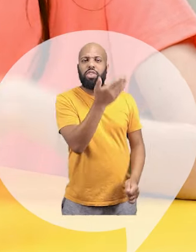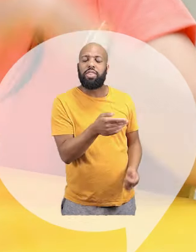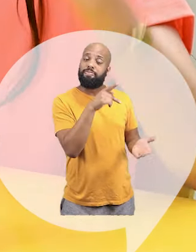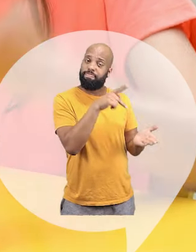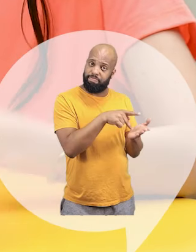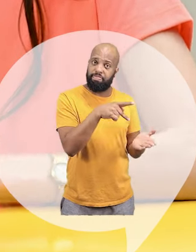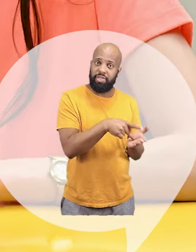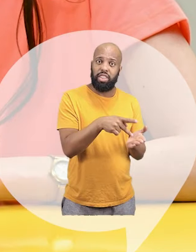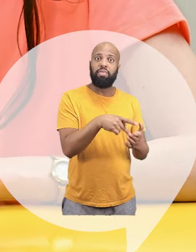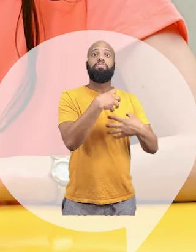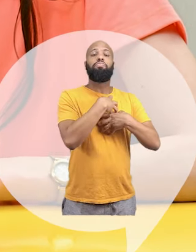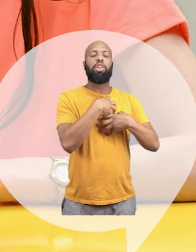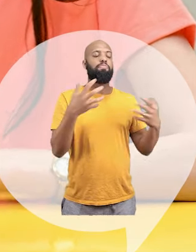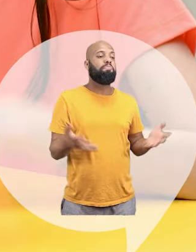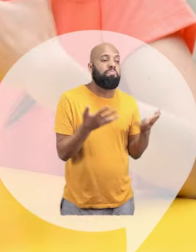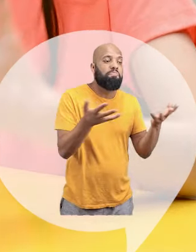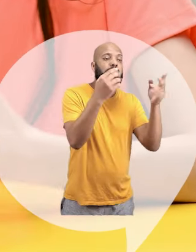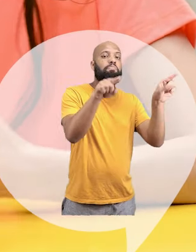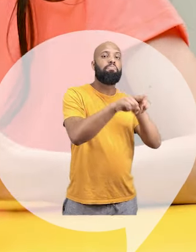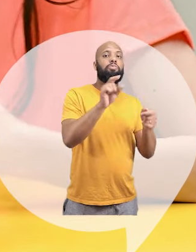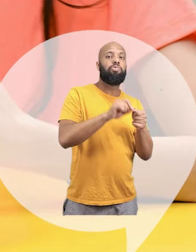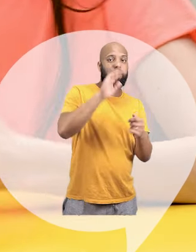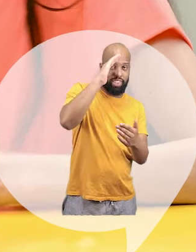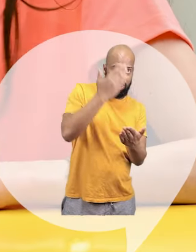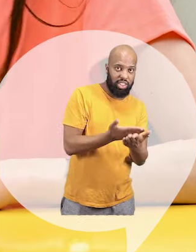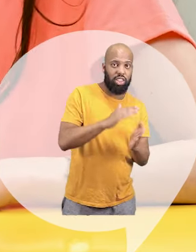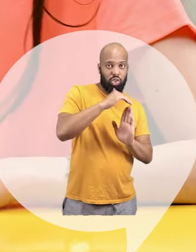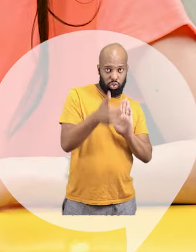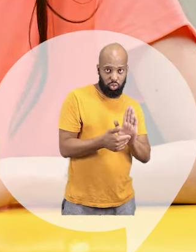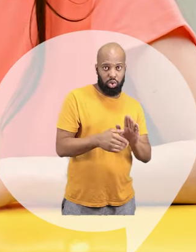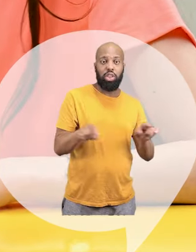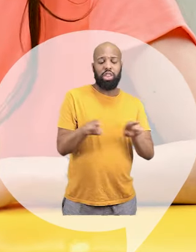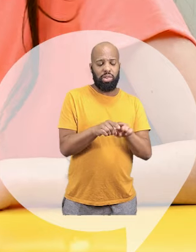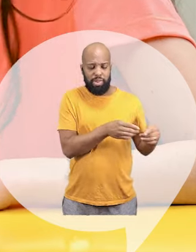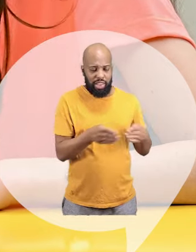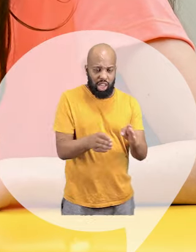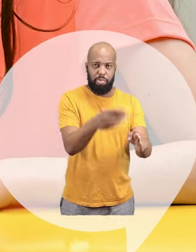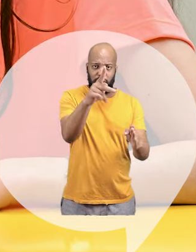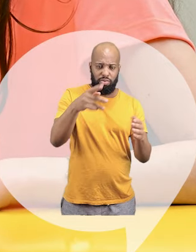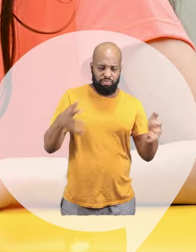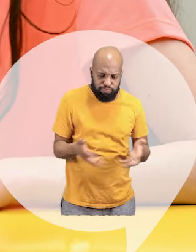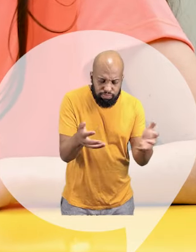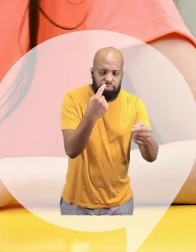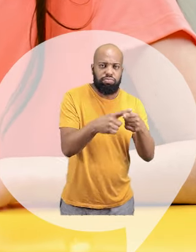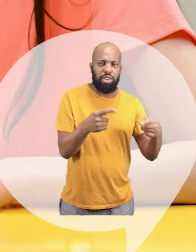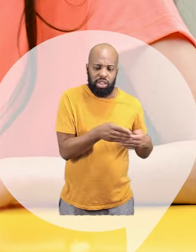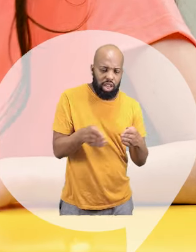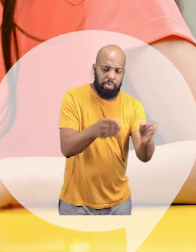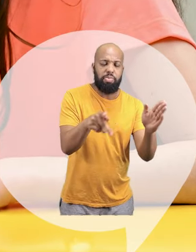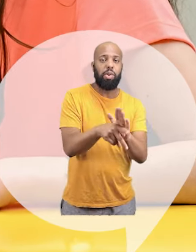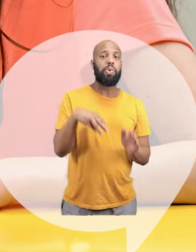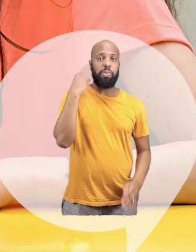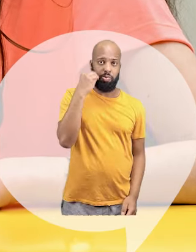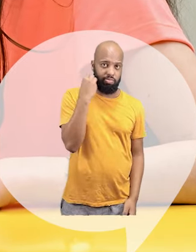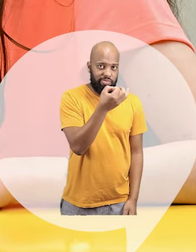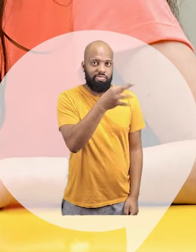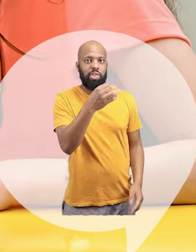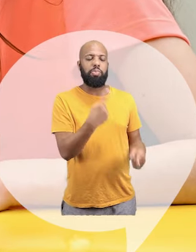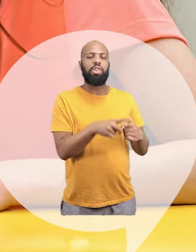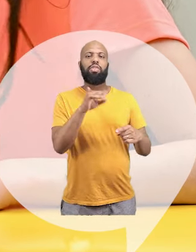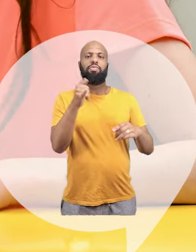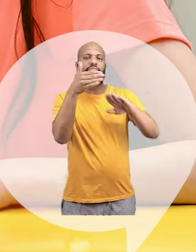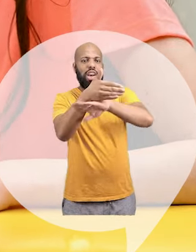que te faz realmente tipo põe para cima a gente faz acreditar em tudo que você faz que move essa trajetória sim porque a matéria de